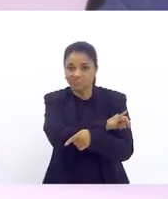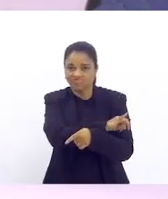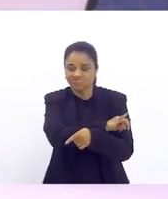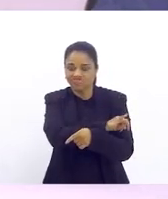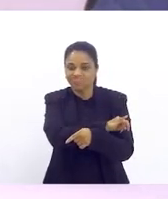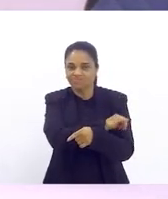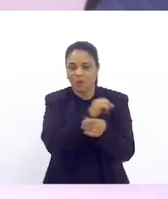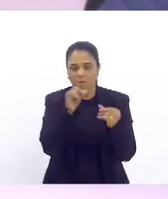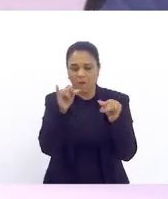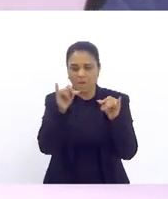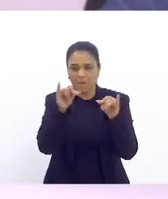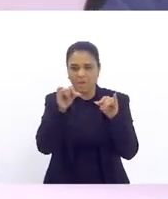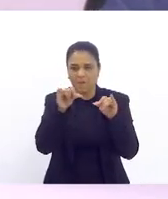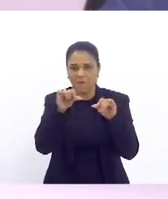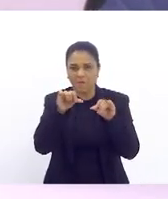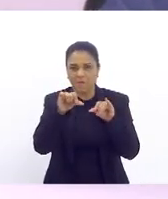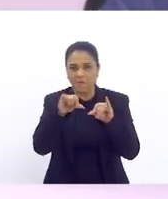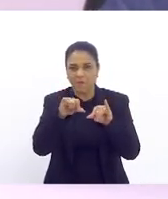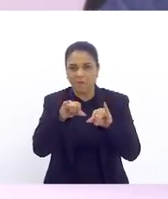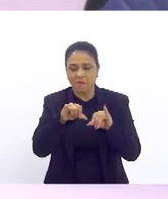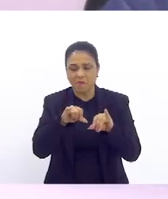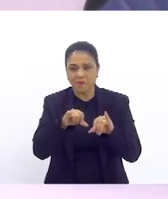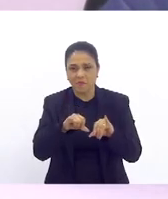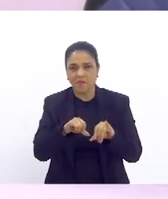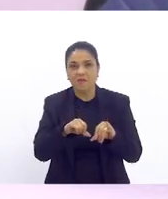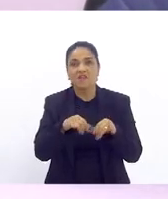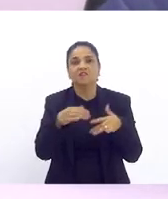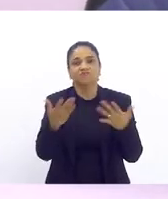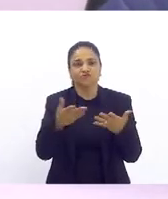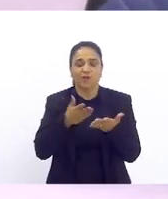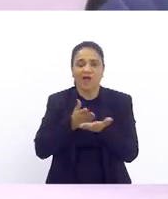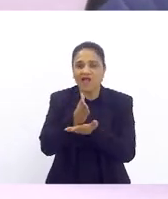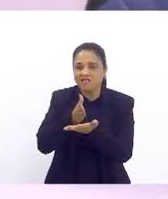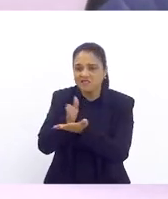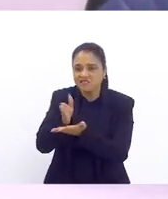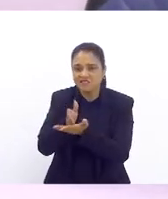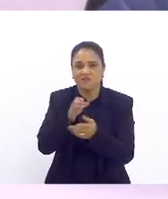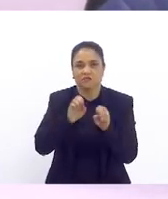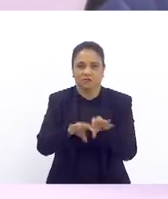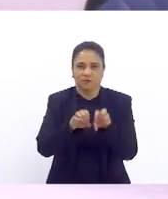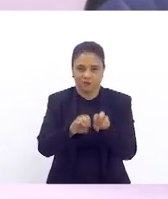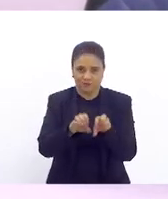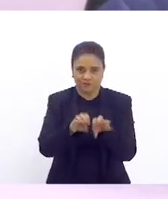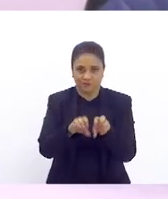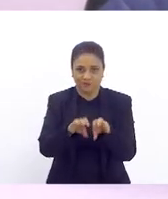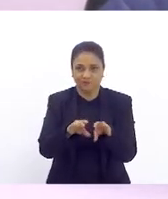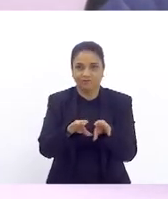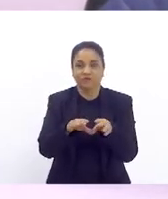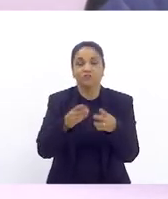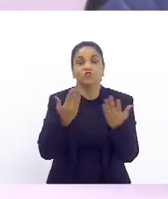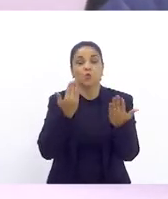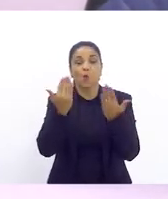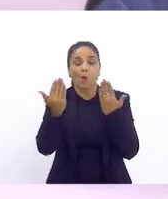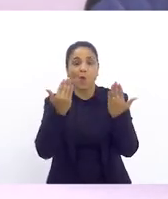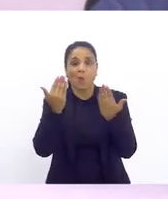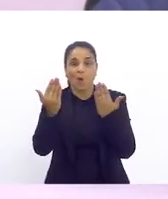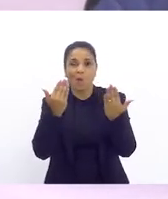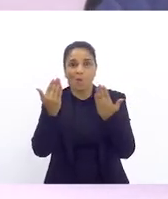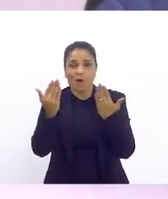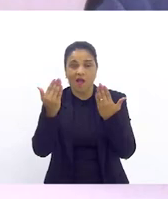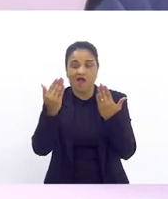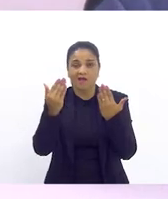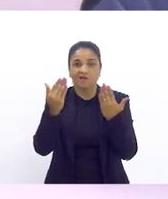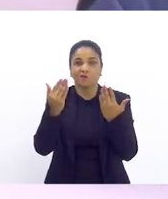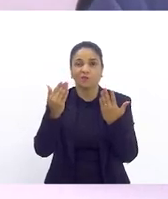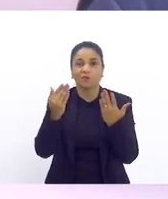permanente os seus indicadores de acesso à educação a gente se compara com o Sudeste compara